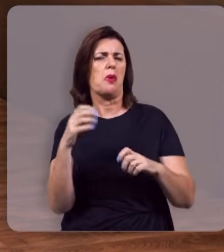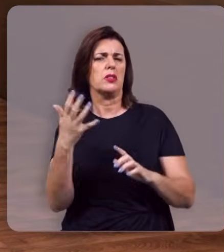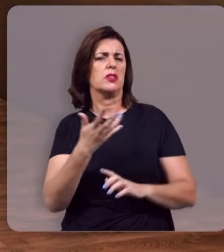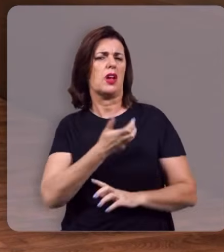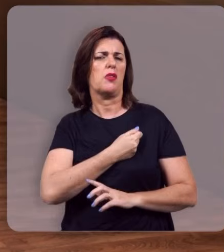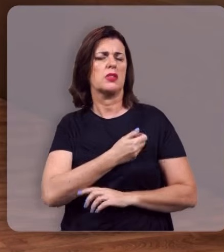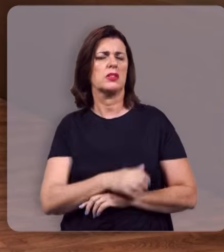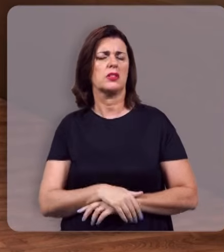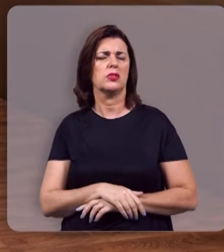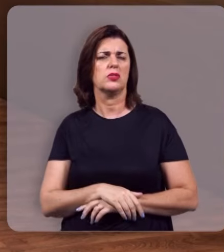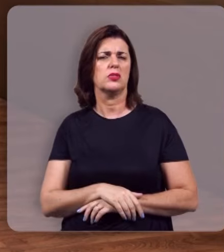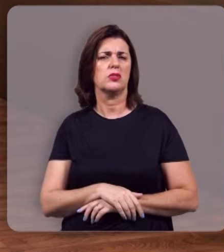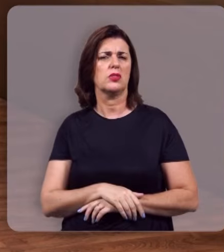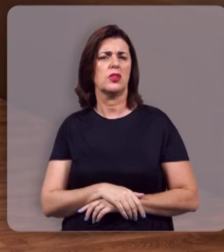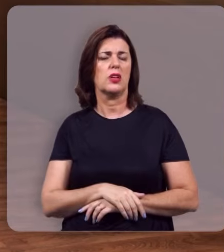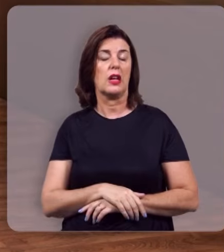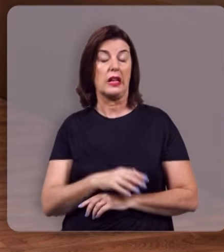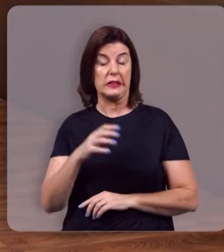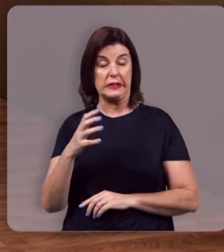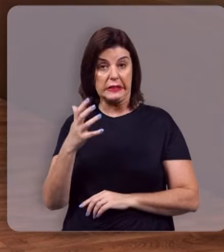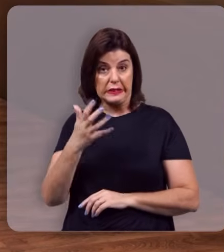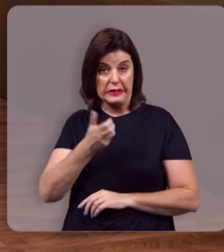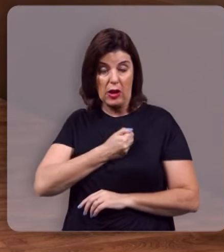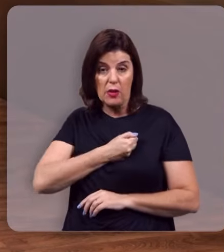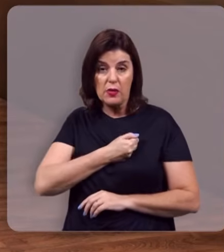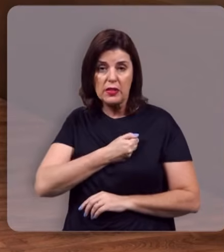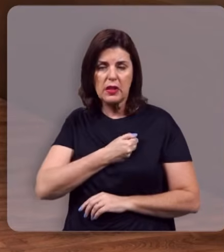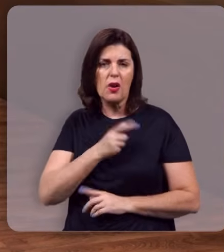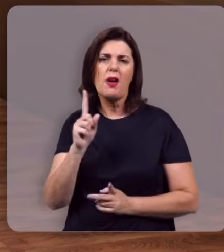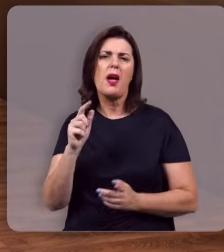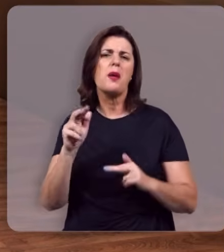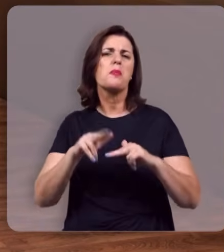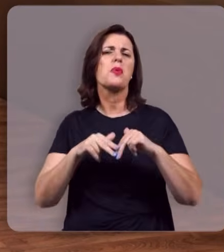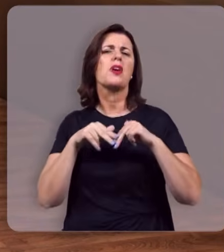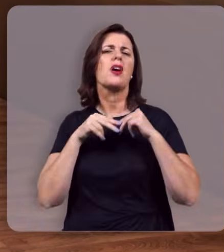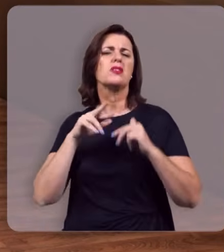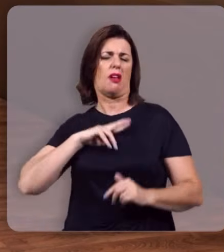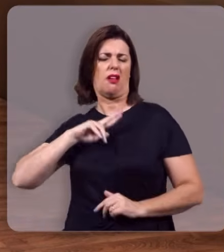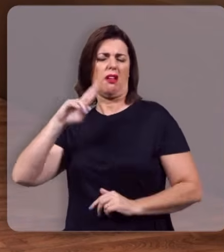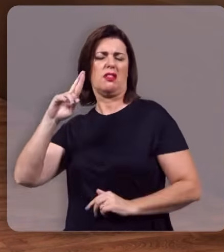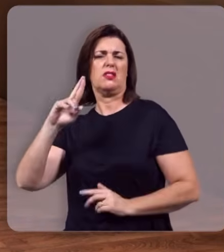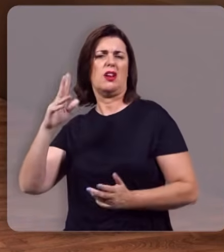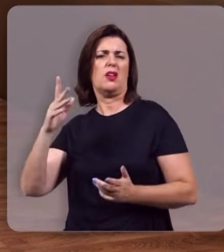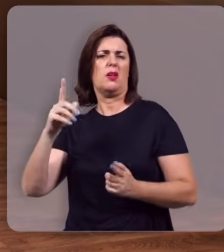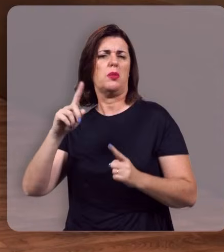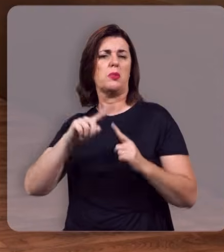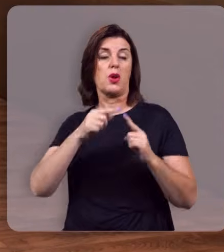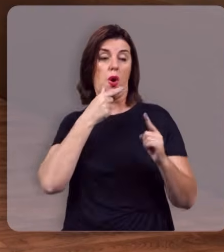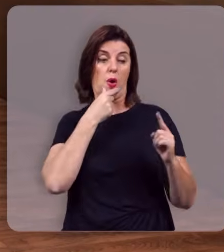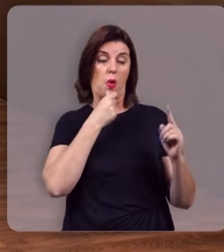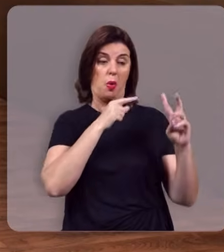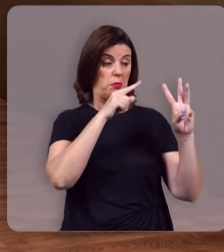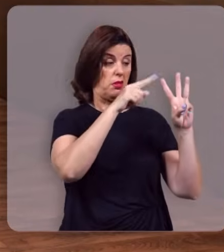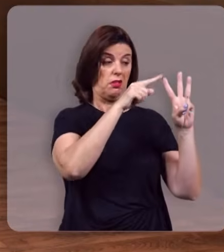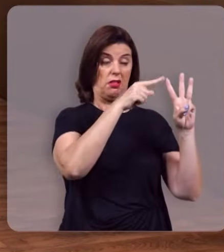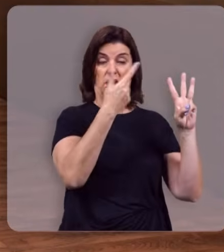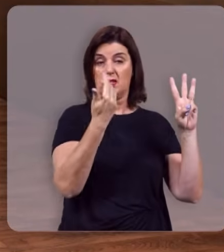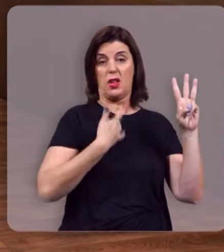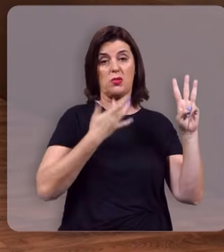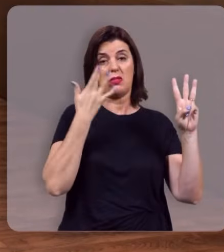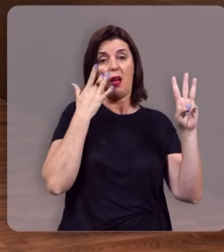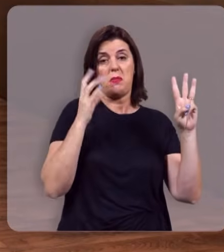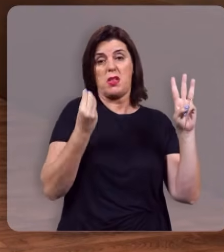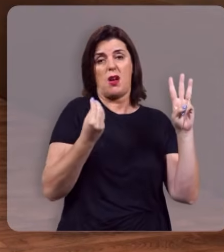salvo. A salvação não é por qualquer rito religioso, aquele homem não teve a oportunidade de descer da cruz,